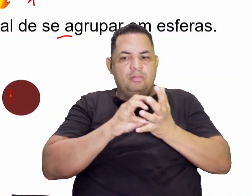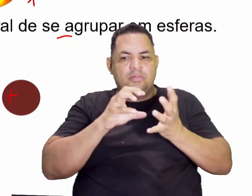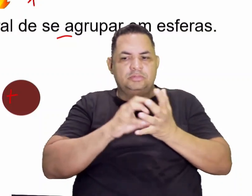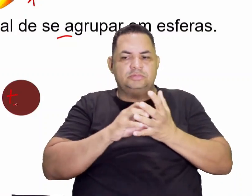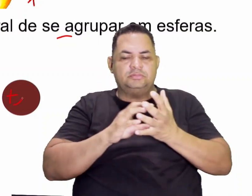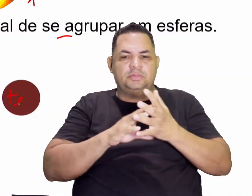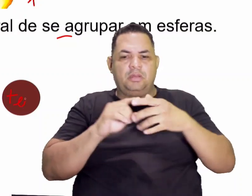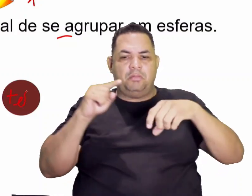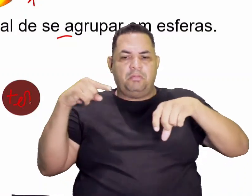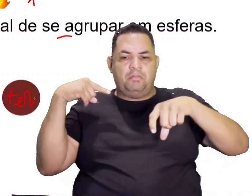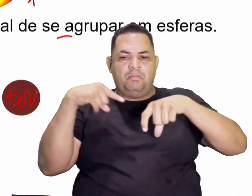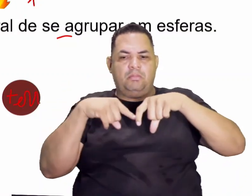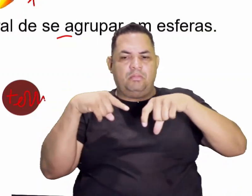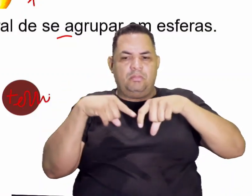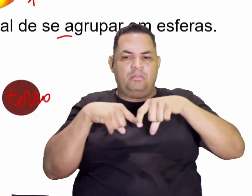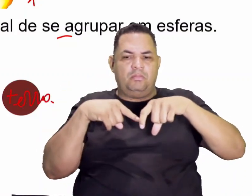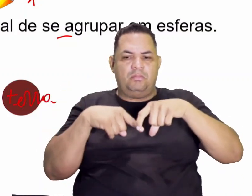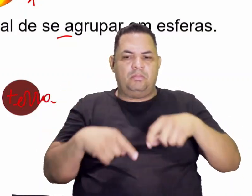aqui a Terra.